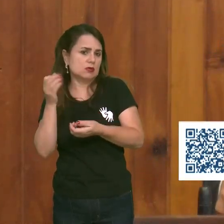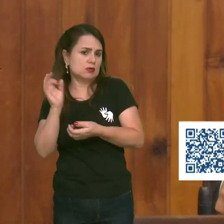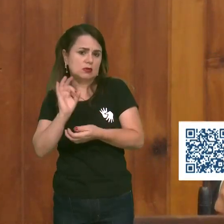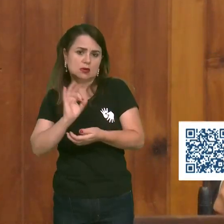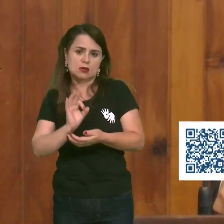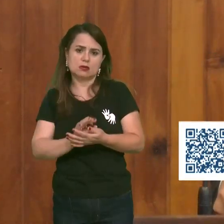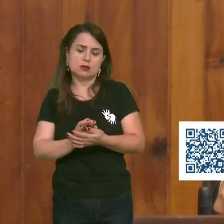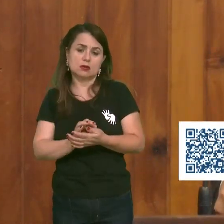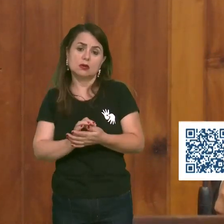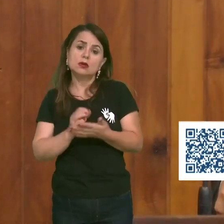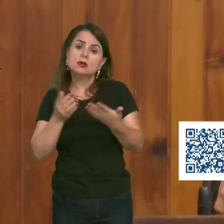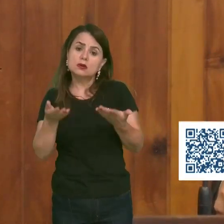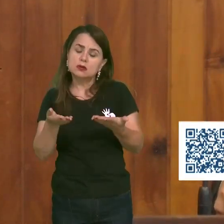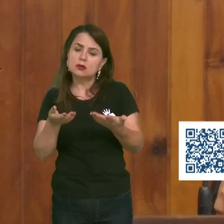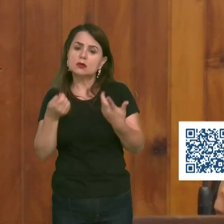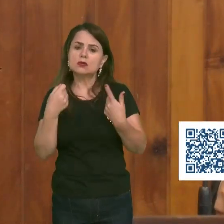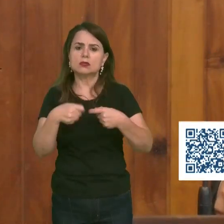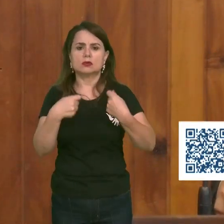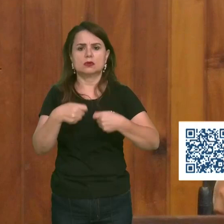que ter